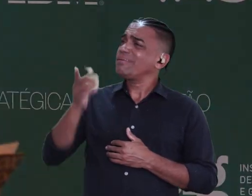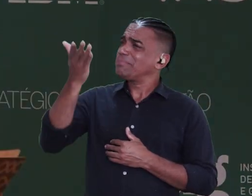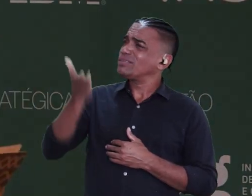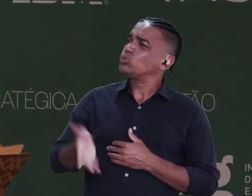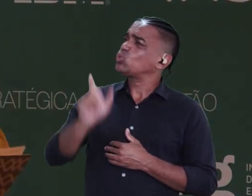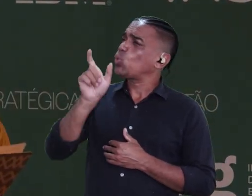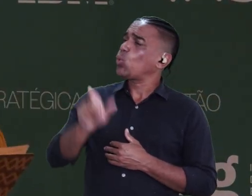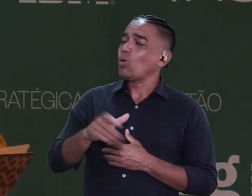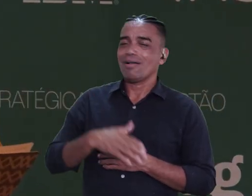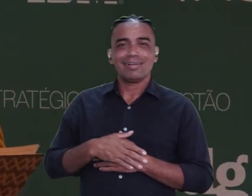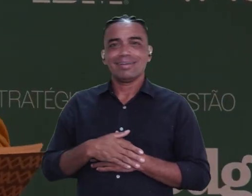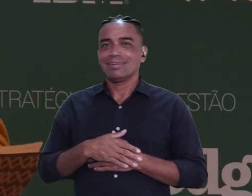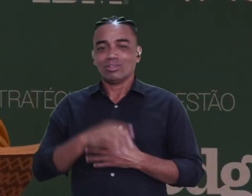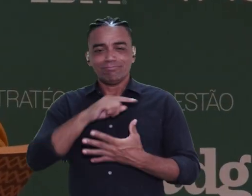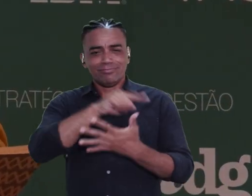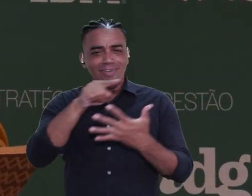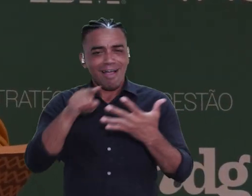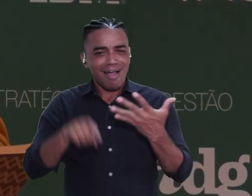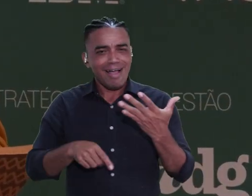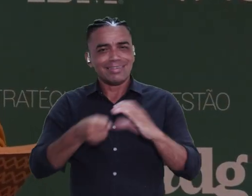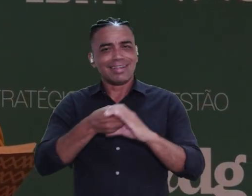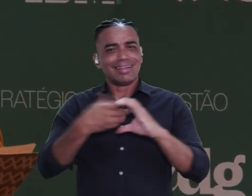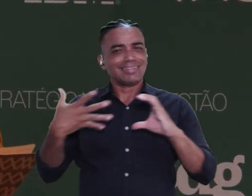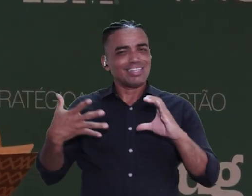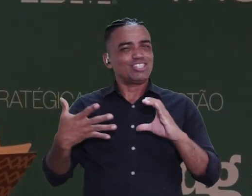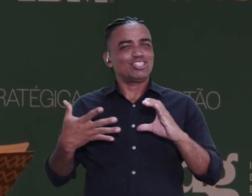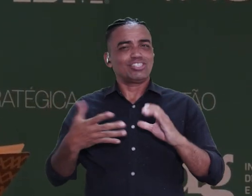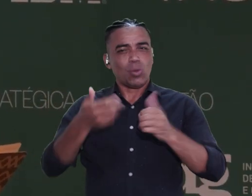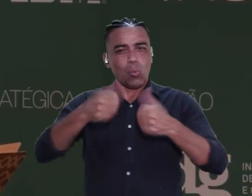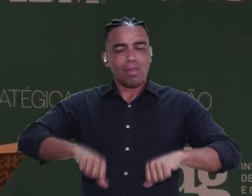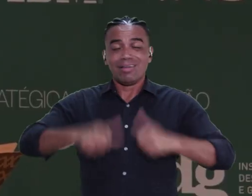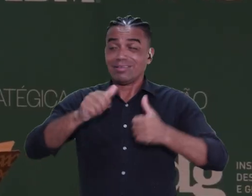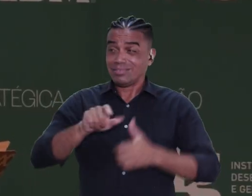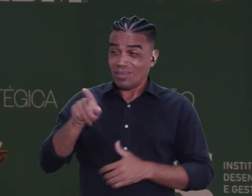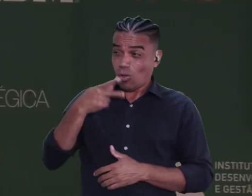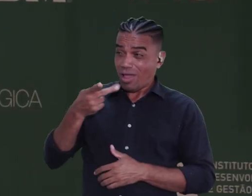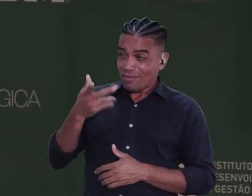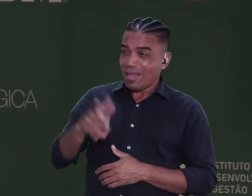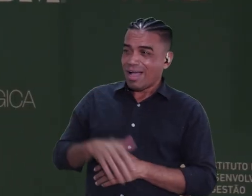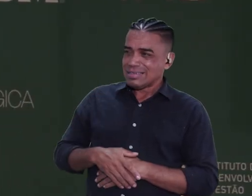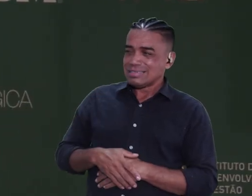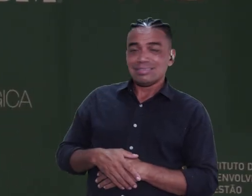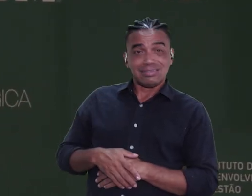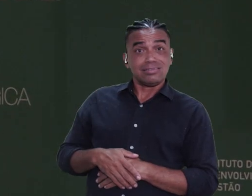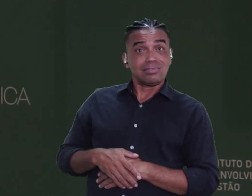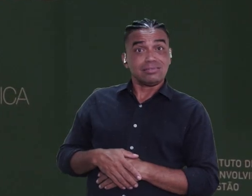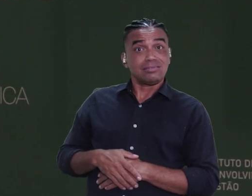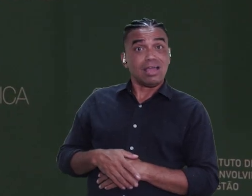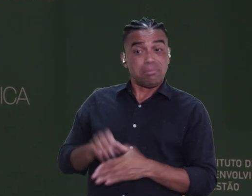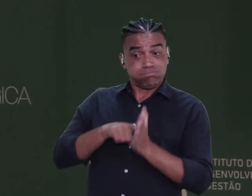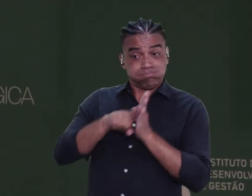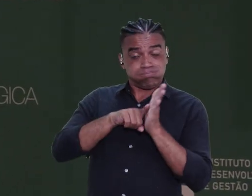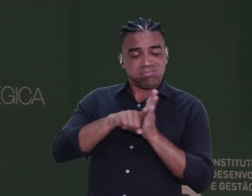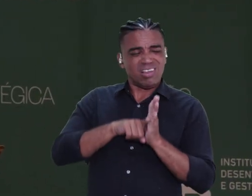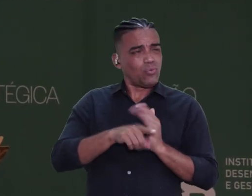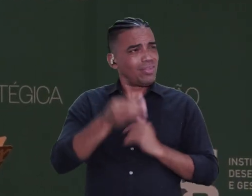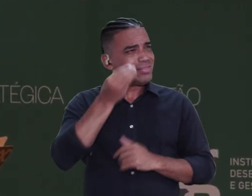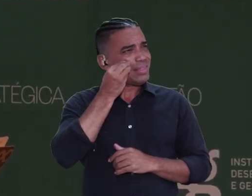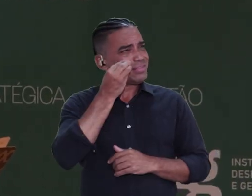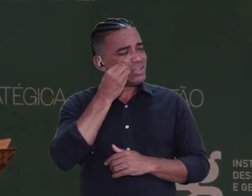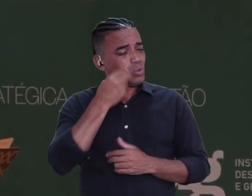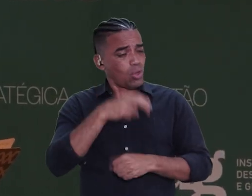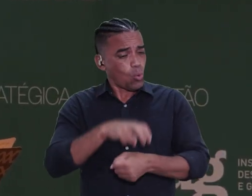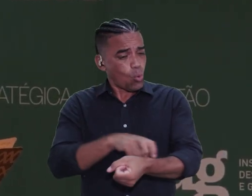falando? Muitos atributos, mas você falou assim, ela faz o dever de casa, né? E eu fui tentando, eu fiquei muito